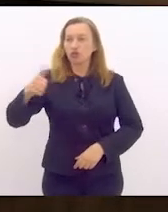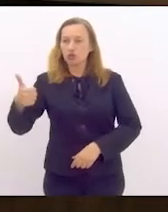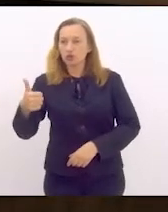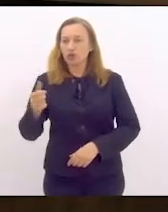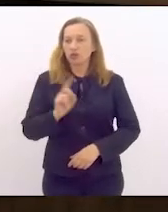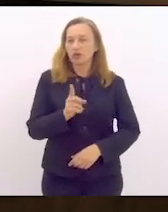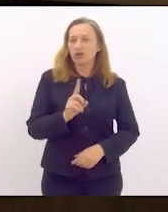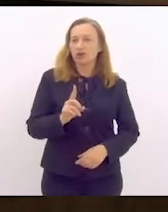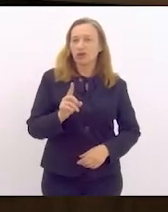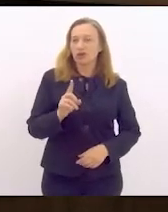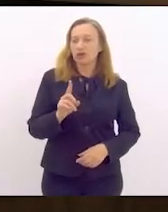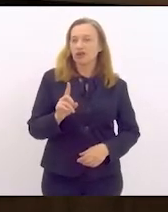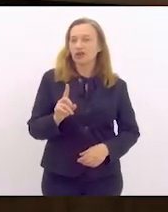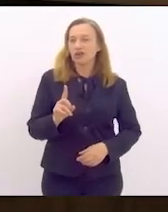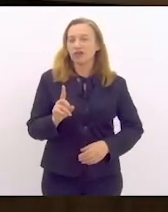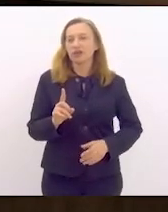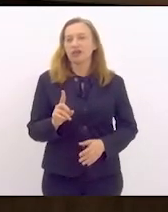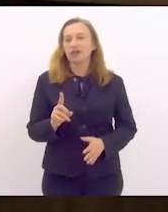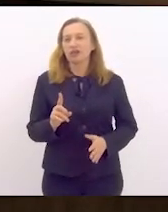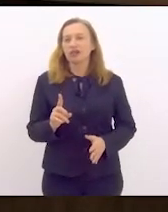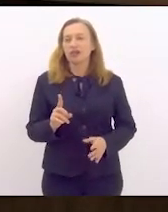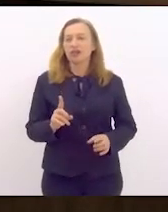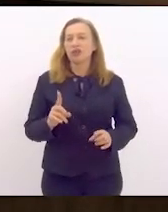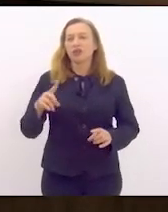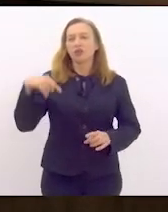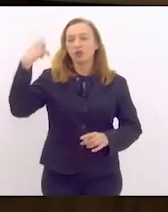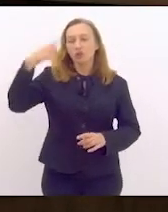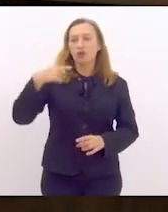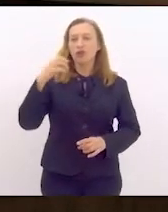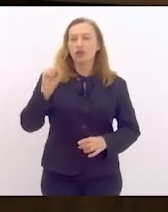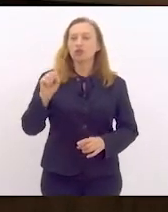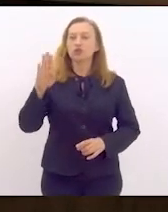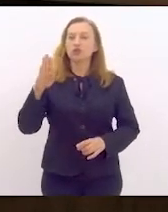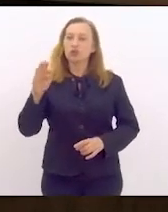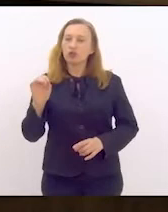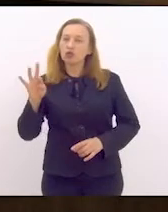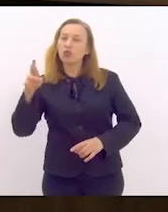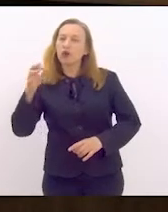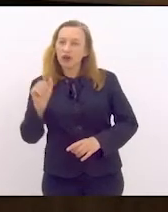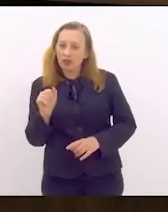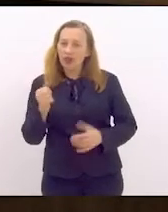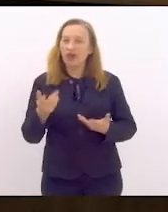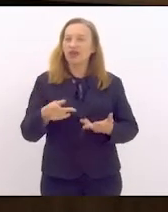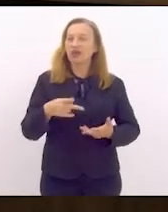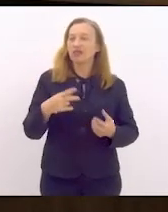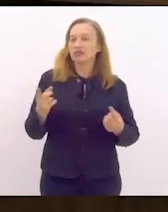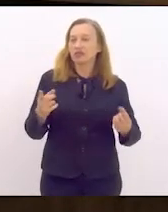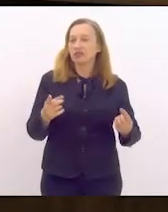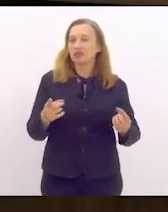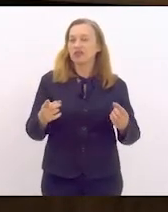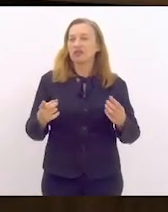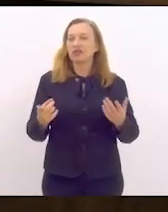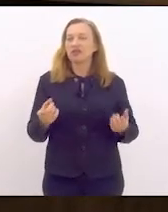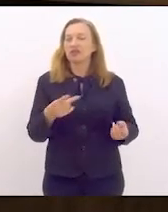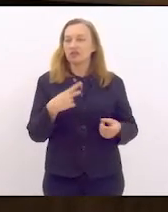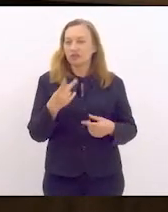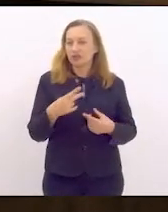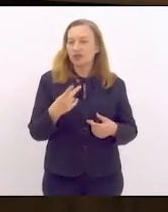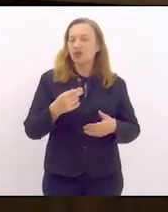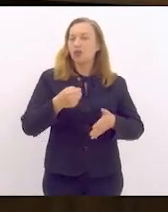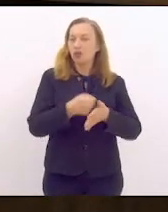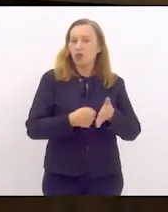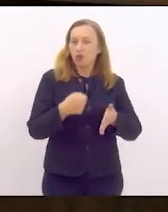de um recorte temporal aqui, Eliomar. O Loucura Suburbana é um bloco que dialoga com a reforma psiquiátrica, com a